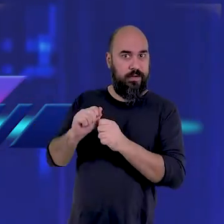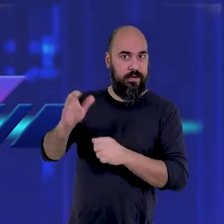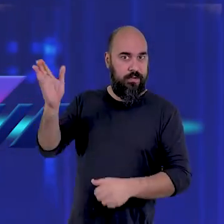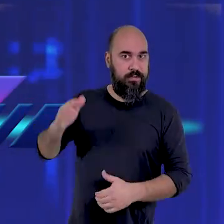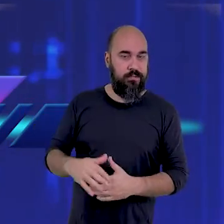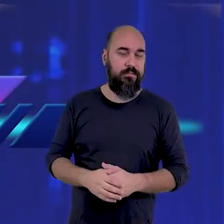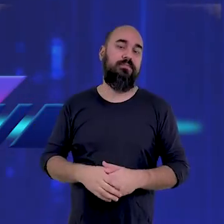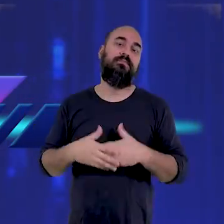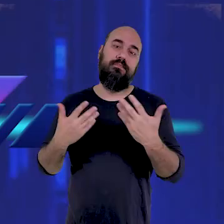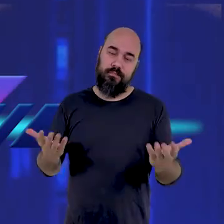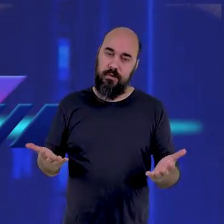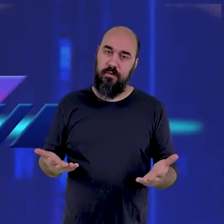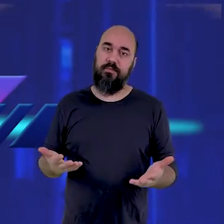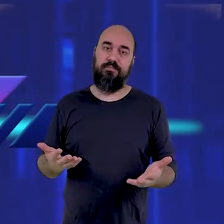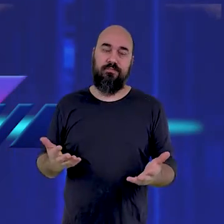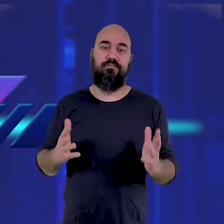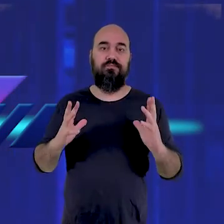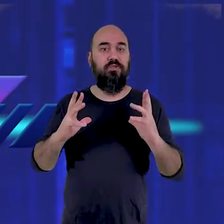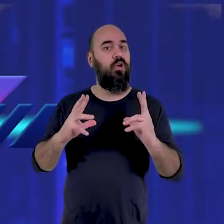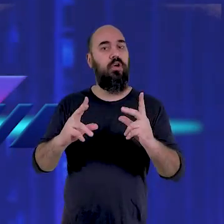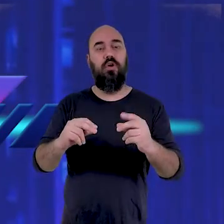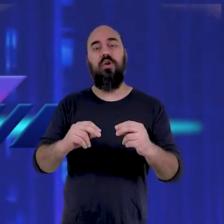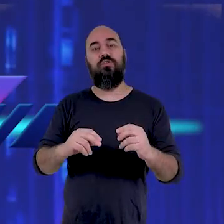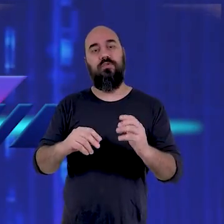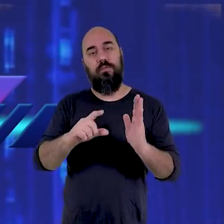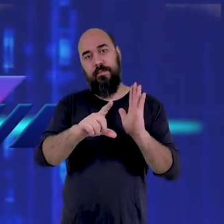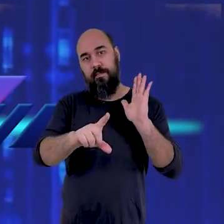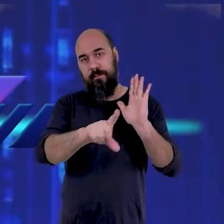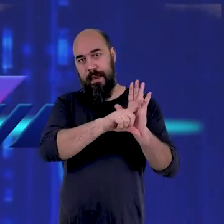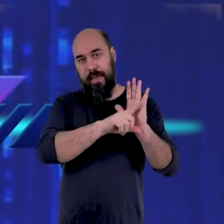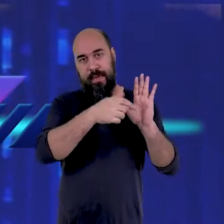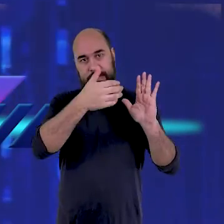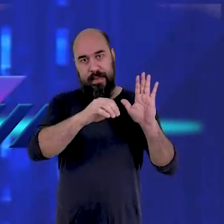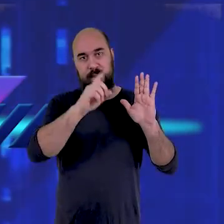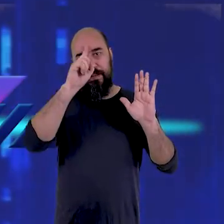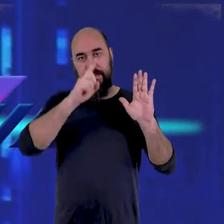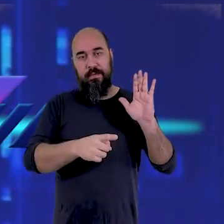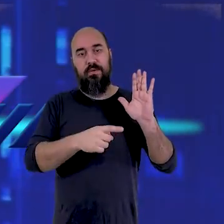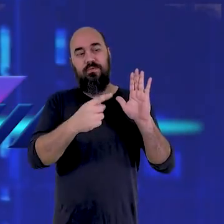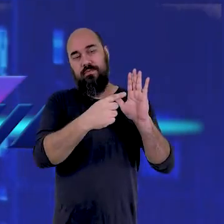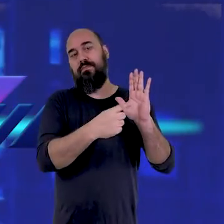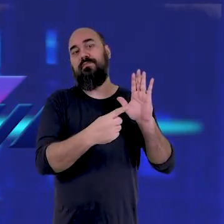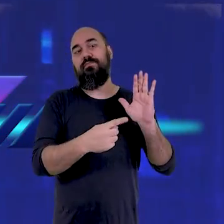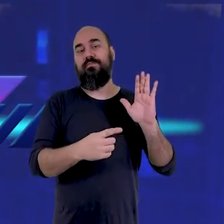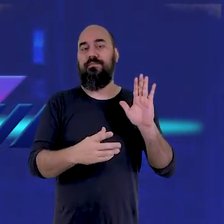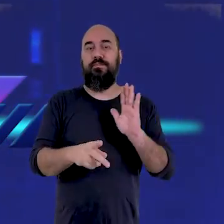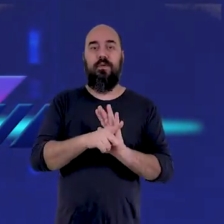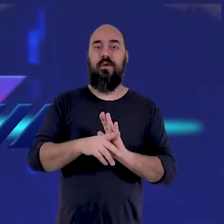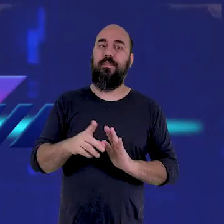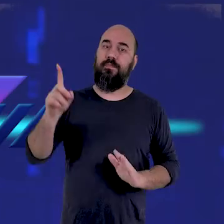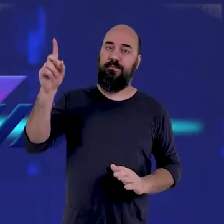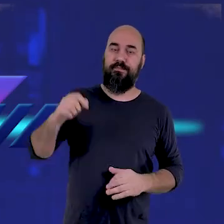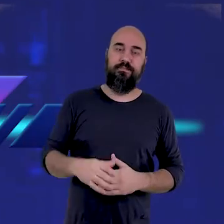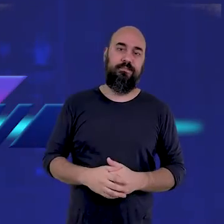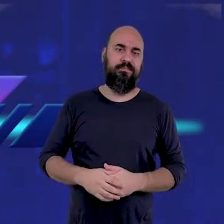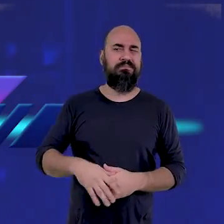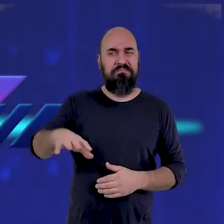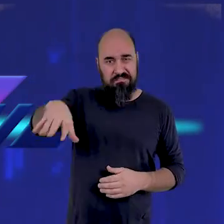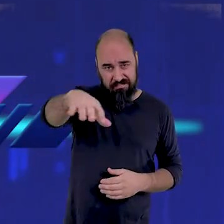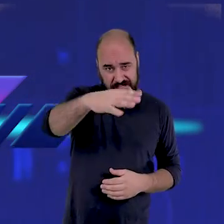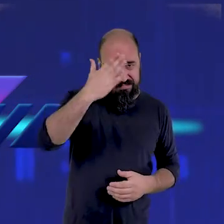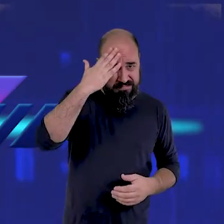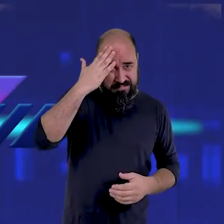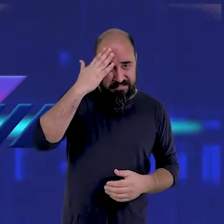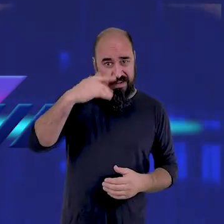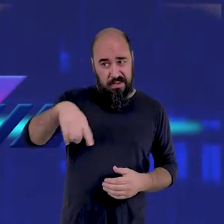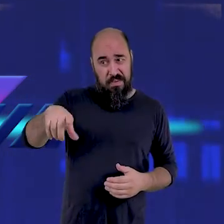os mandamentos da lei de Deus são importantes. A maior dificuldade hoje que as pessoas enfrentam é exatamente o quarto mandamento.